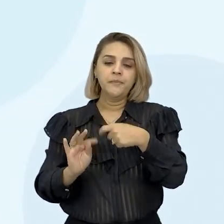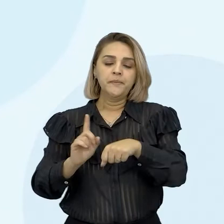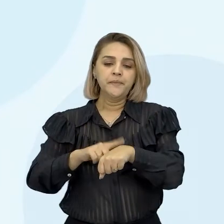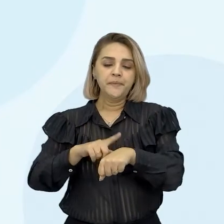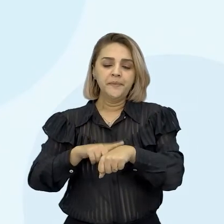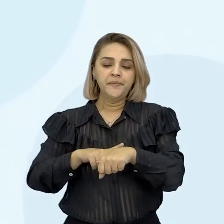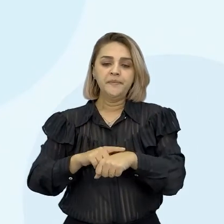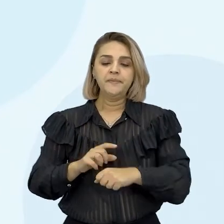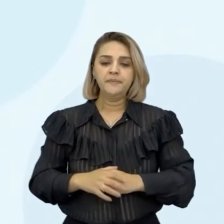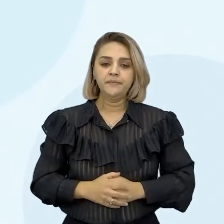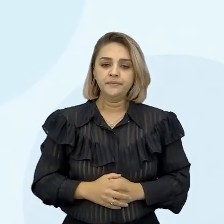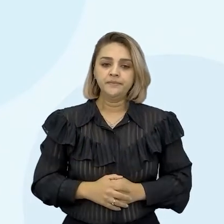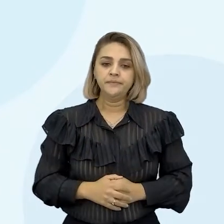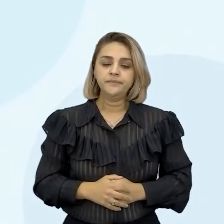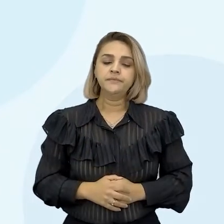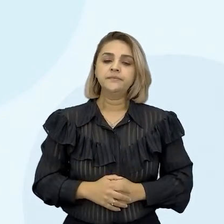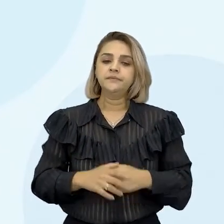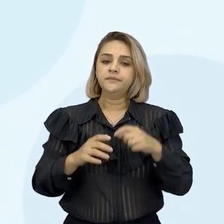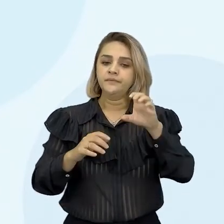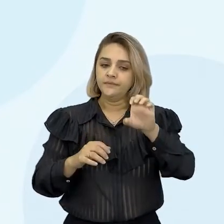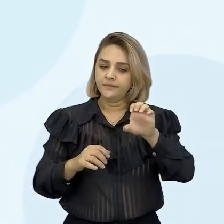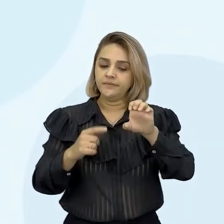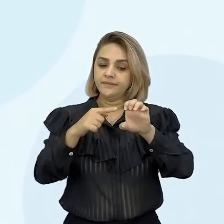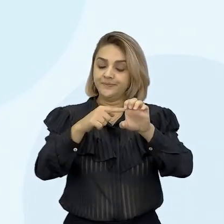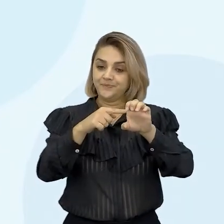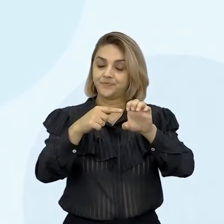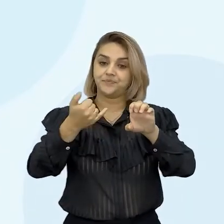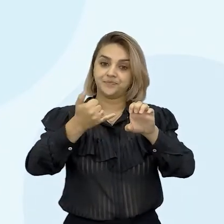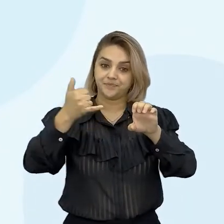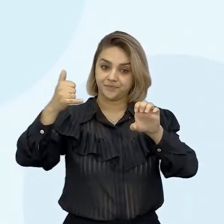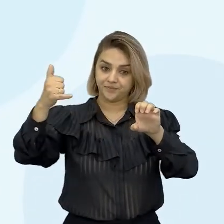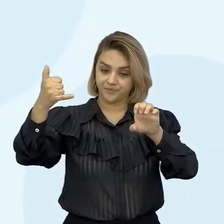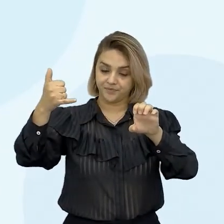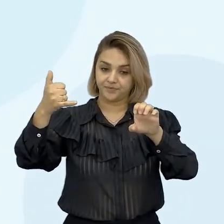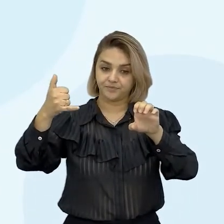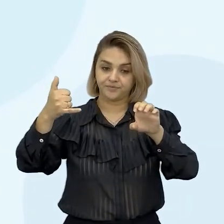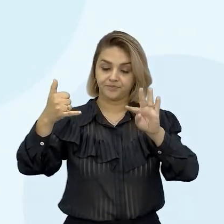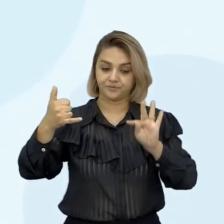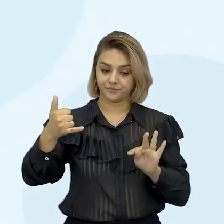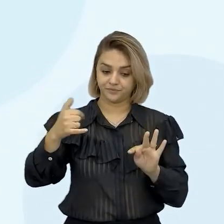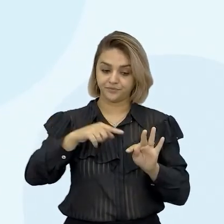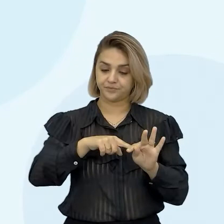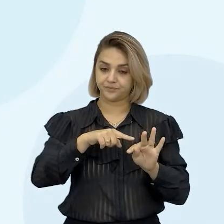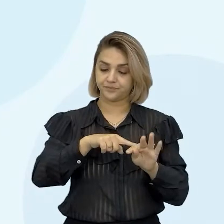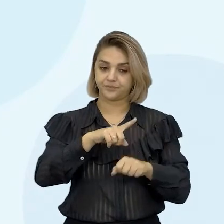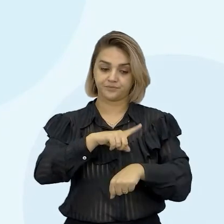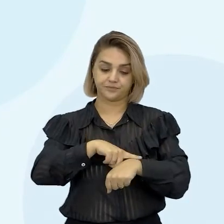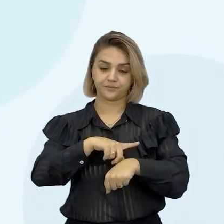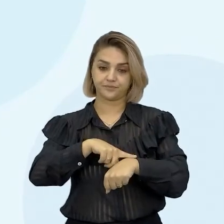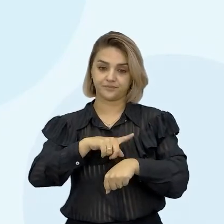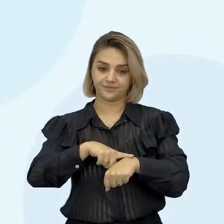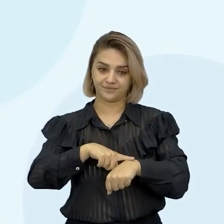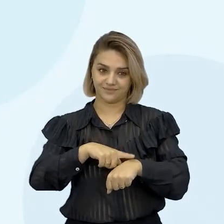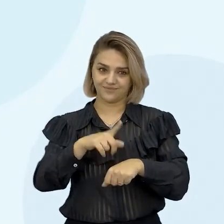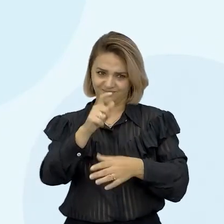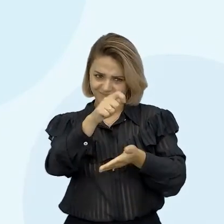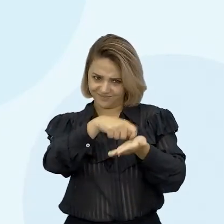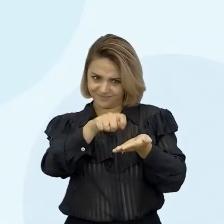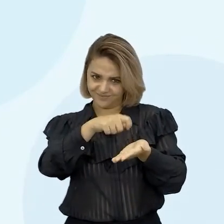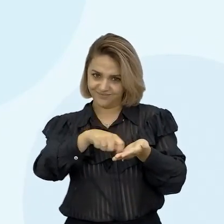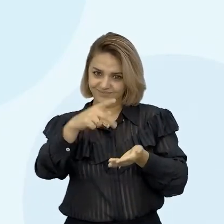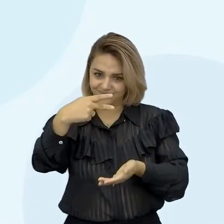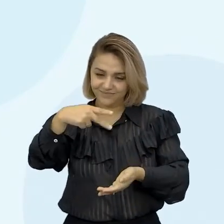E aí é dividido pelo tempo Tranquilão tá anotando tudo aí no